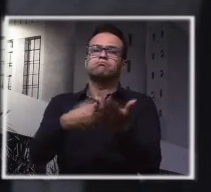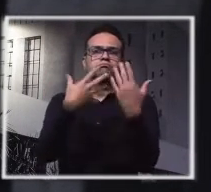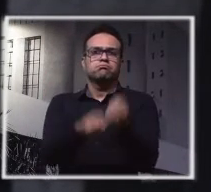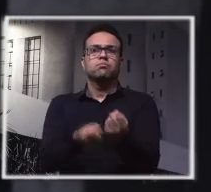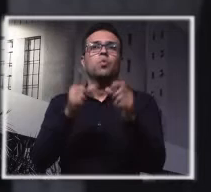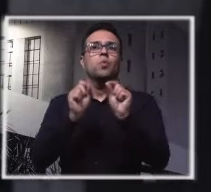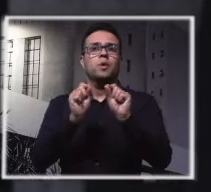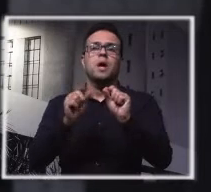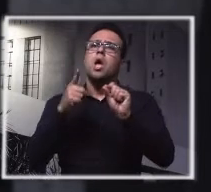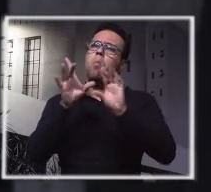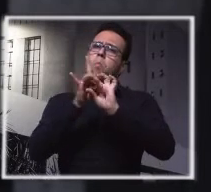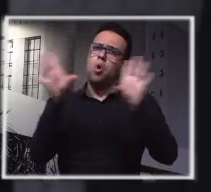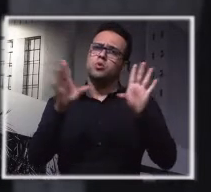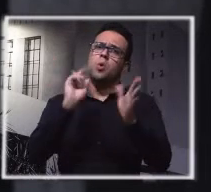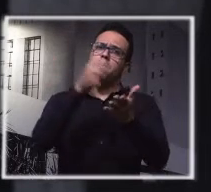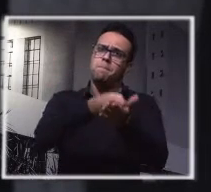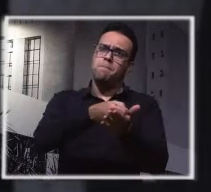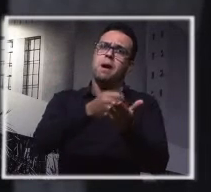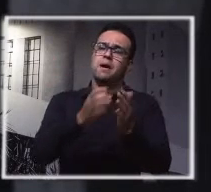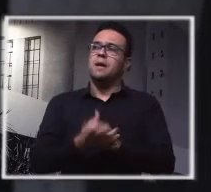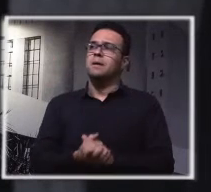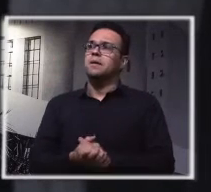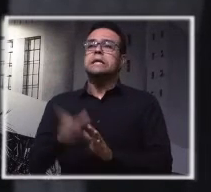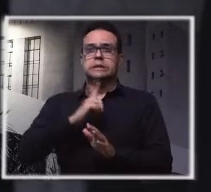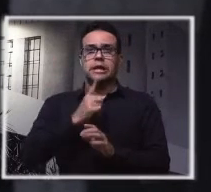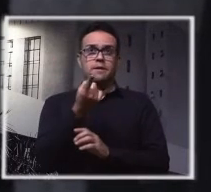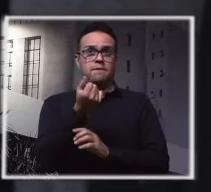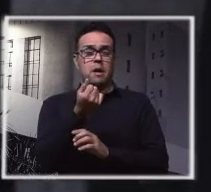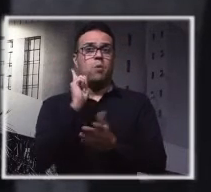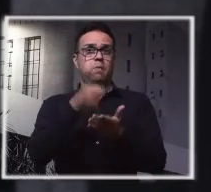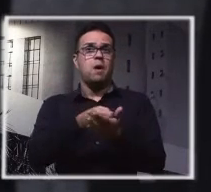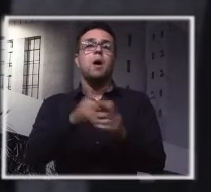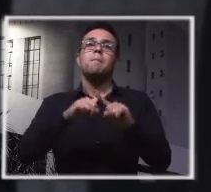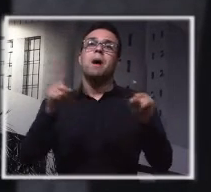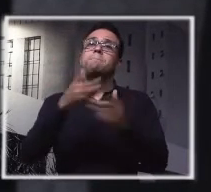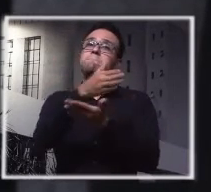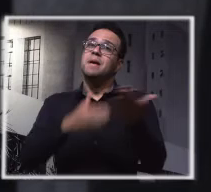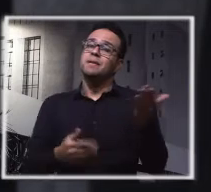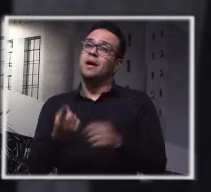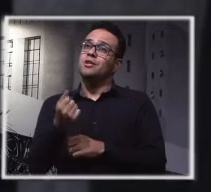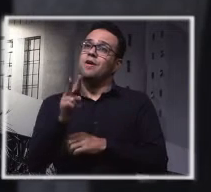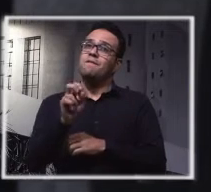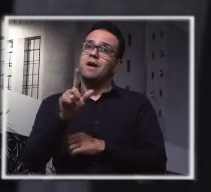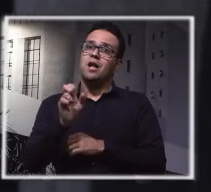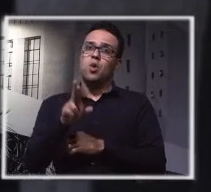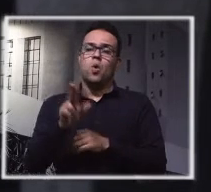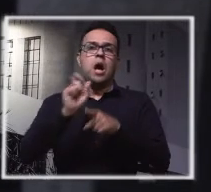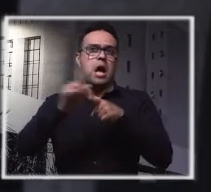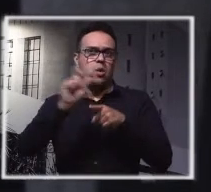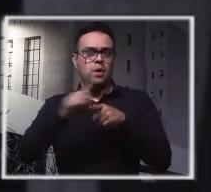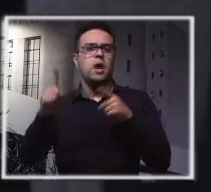ela que ele poderia pagar, além daquele valor fixado no título, metade do valor do aluguel